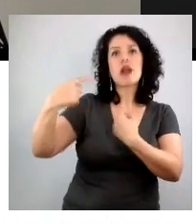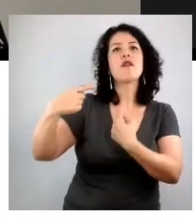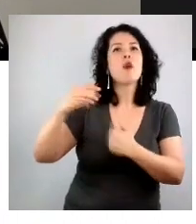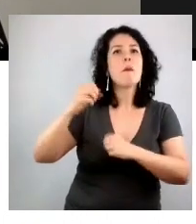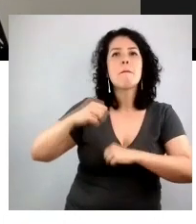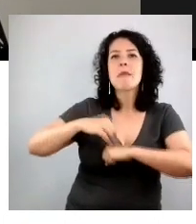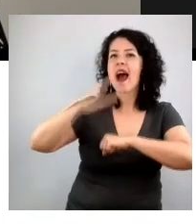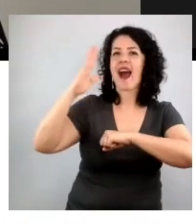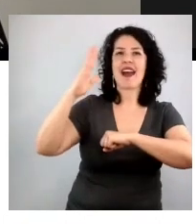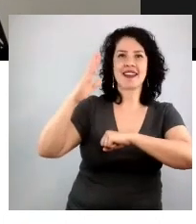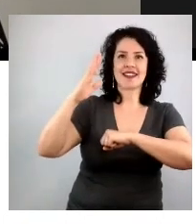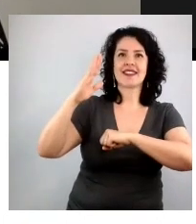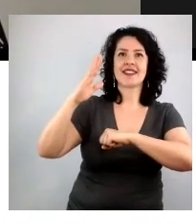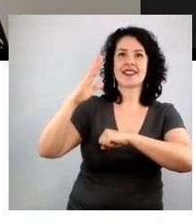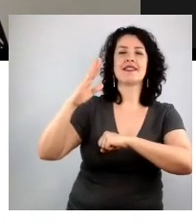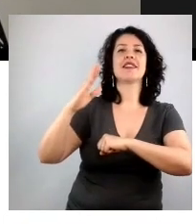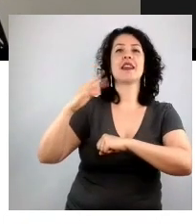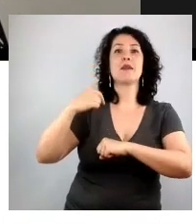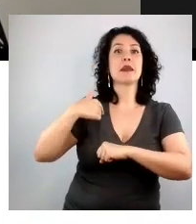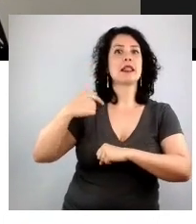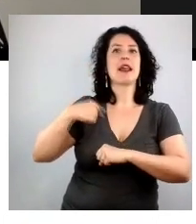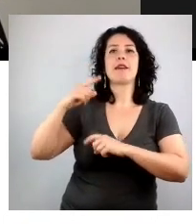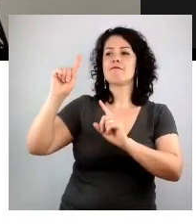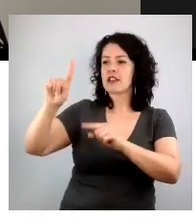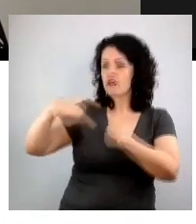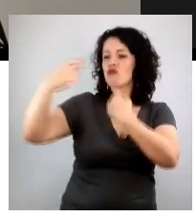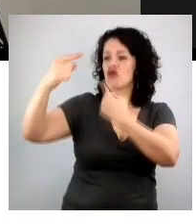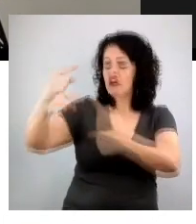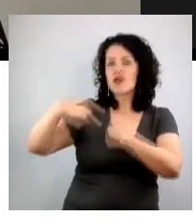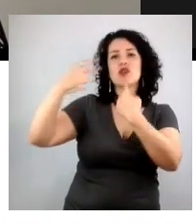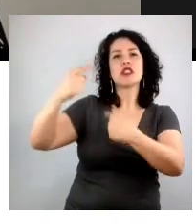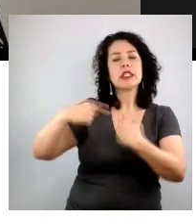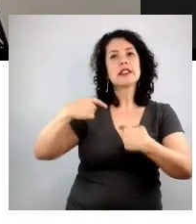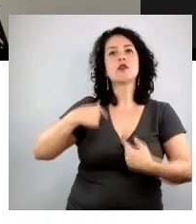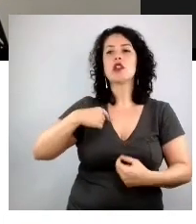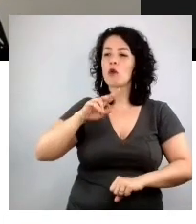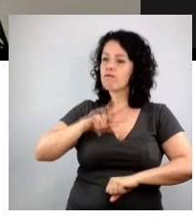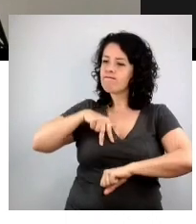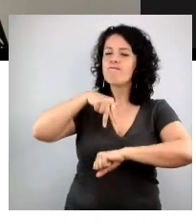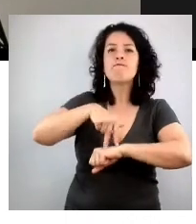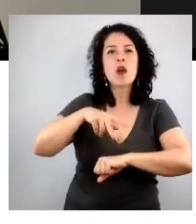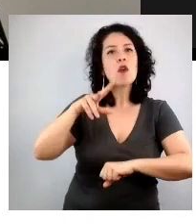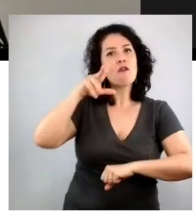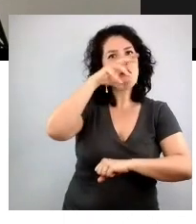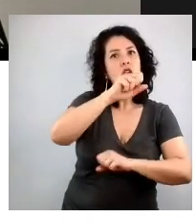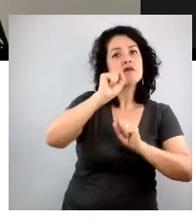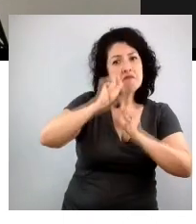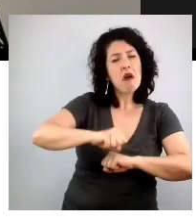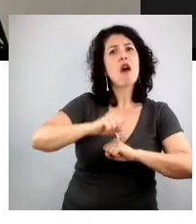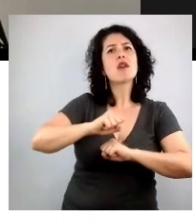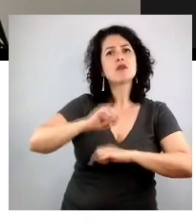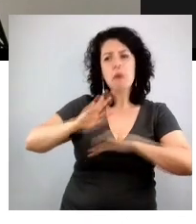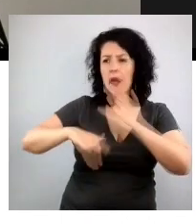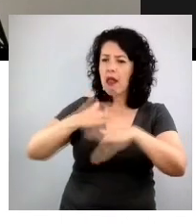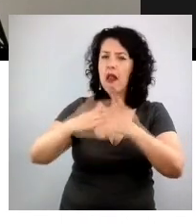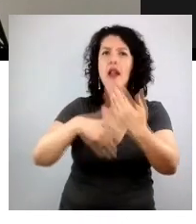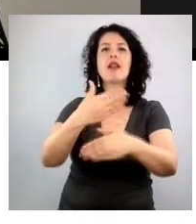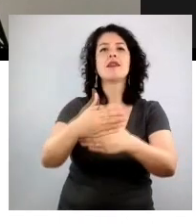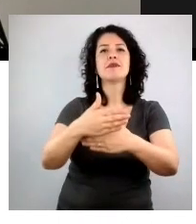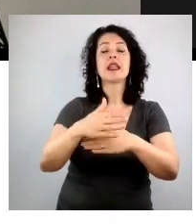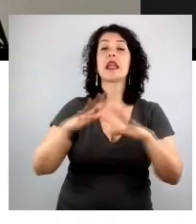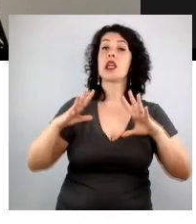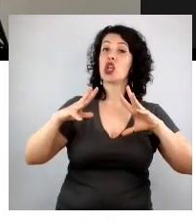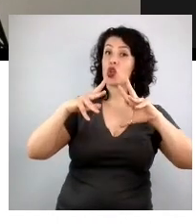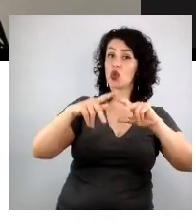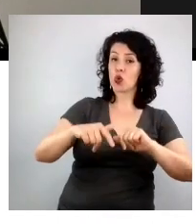veja como potência. Então, quando você diz que tudo o que te propuseram até hoje, você faz e